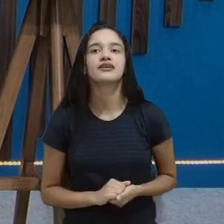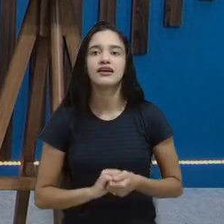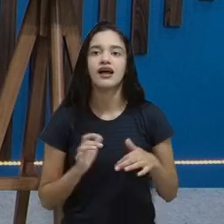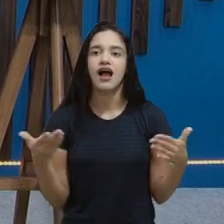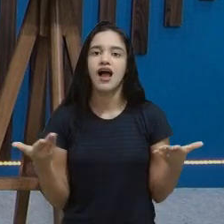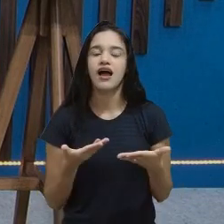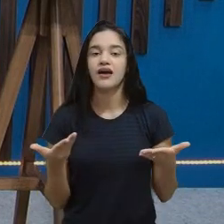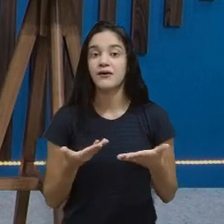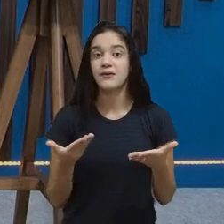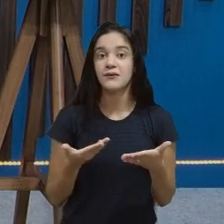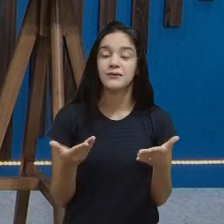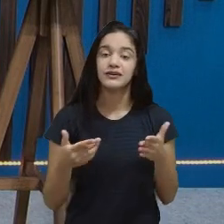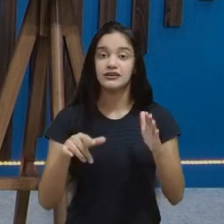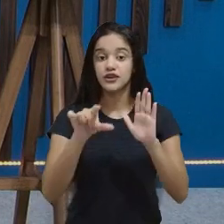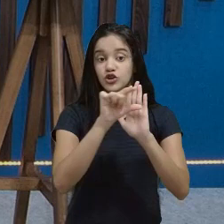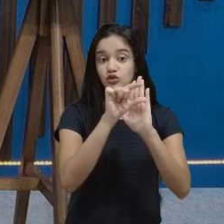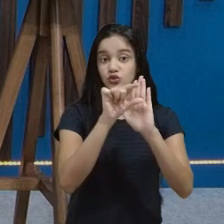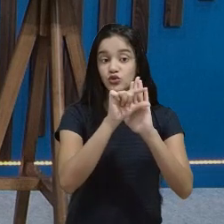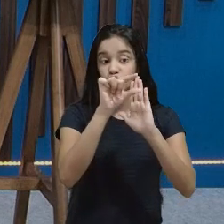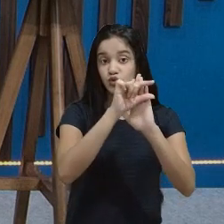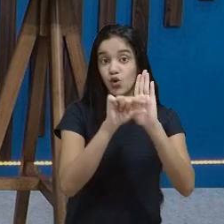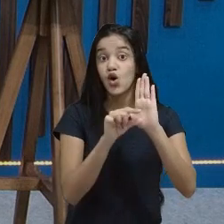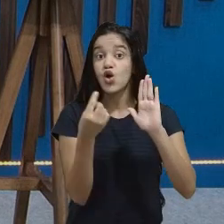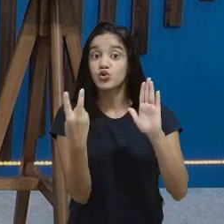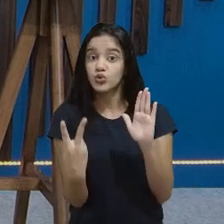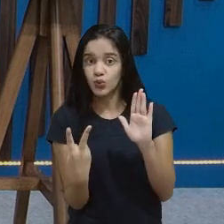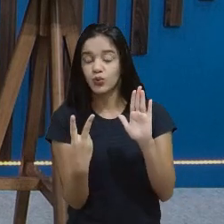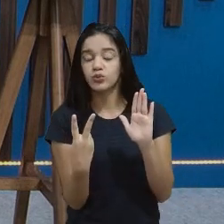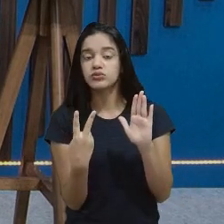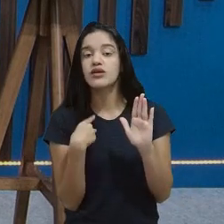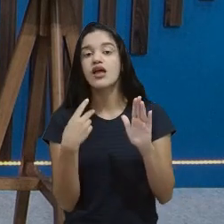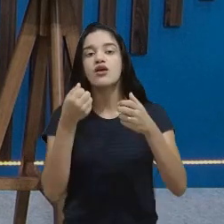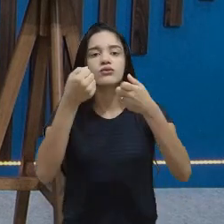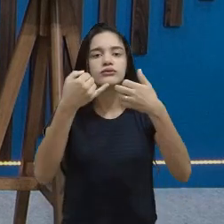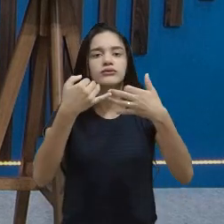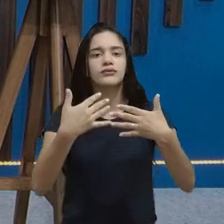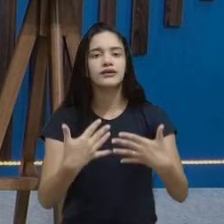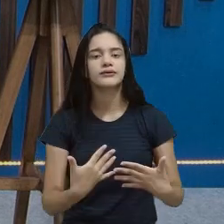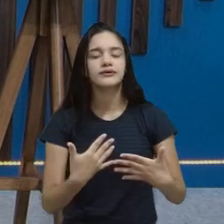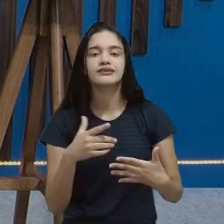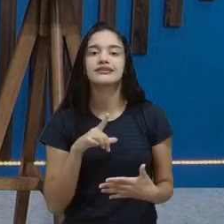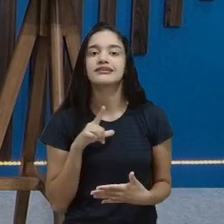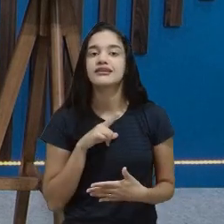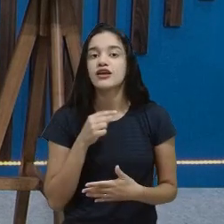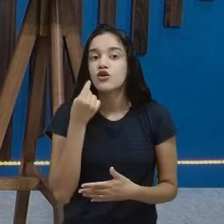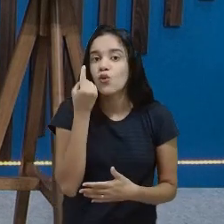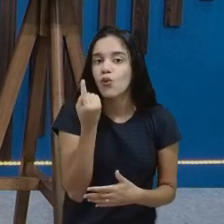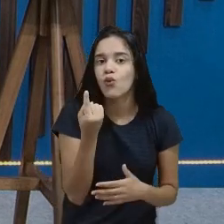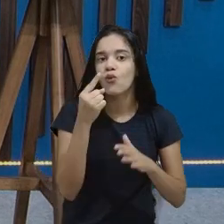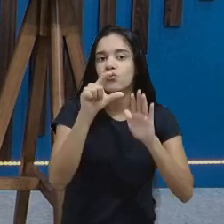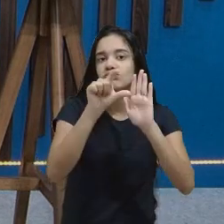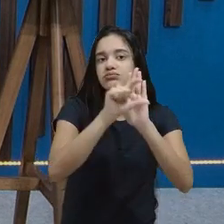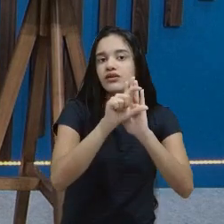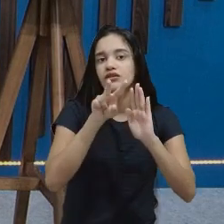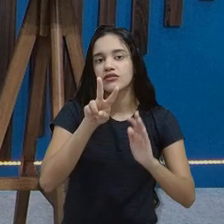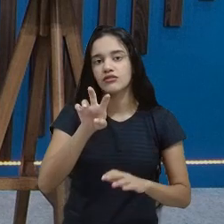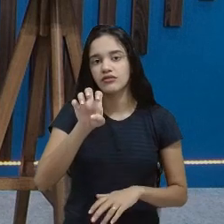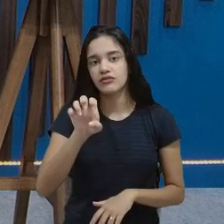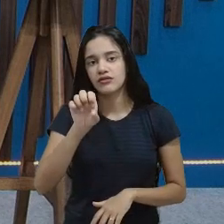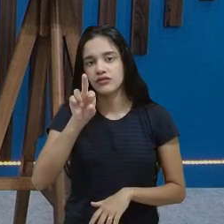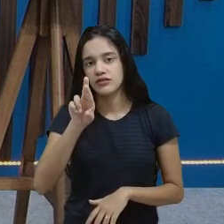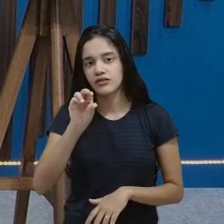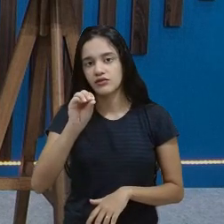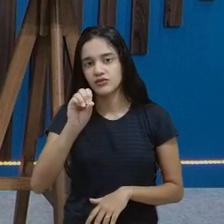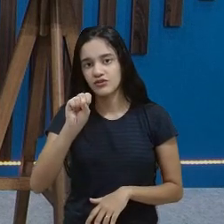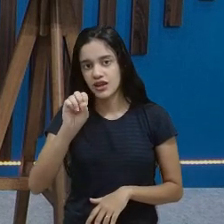a estrofe com 2 versos, não é? Eu falei do monóstico, que só tem um verso. Já a estrofe